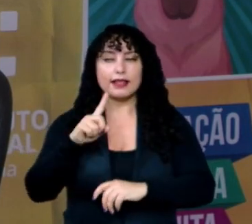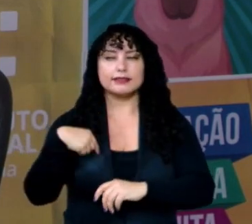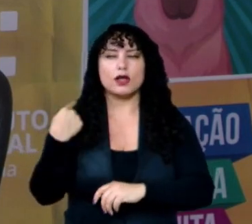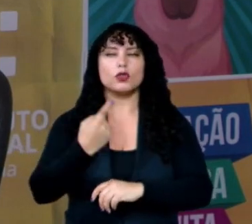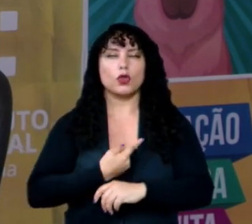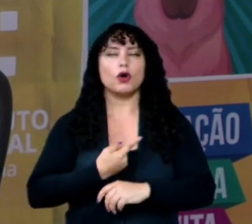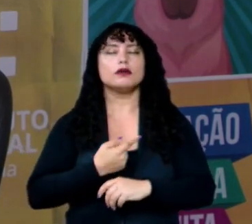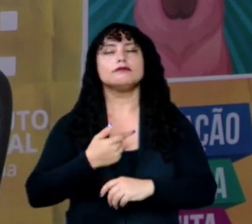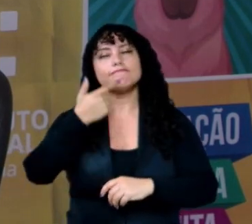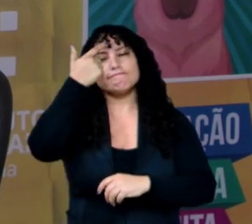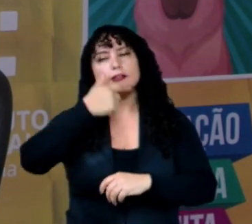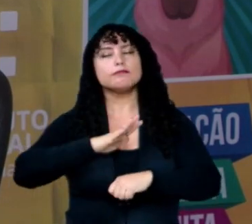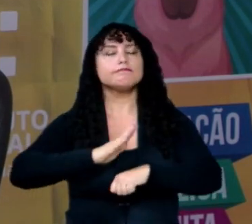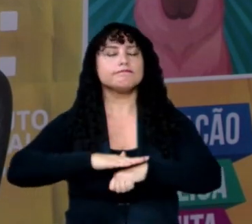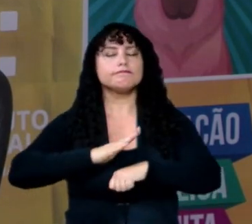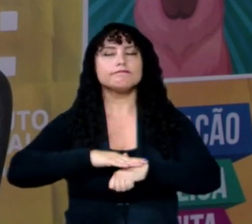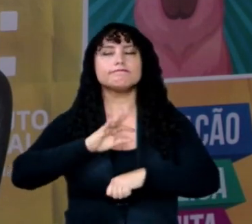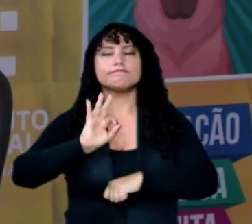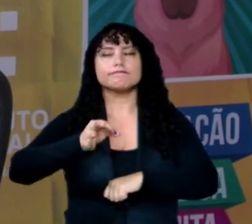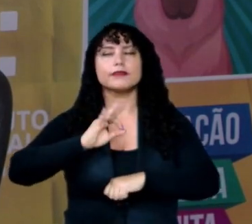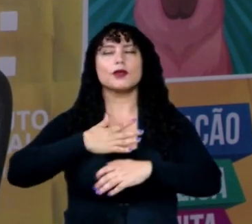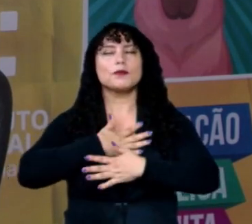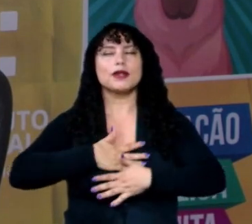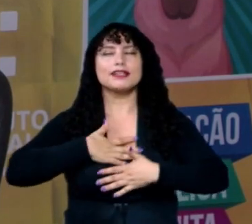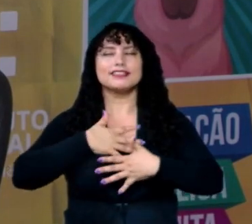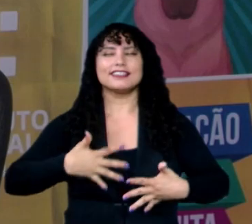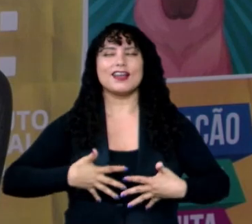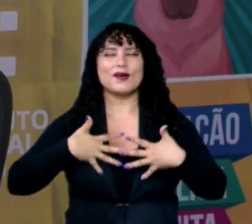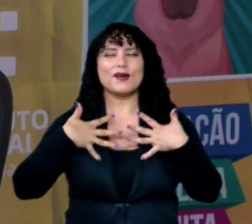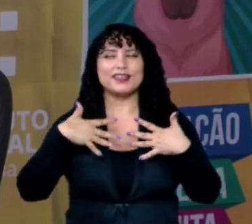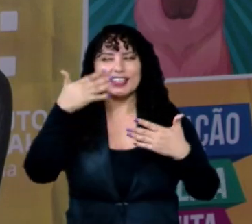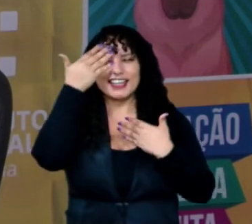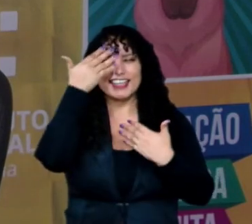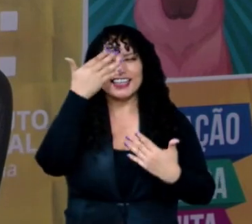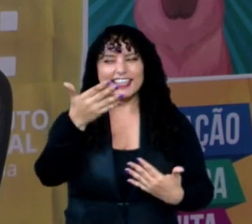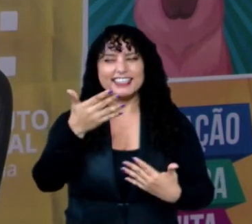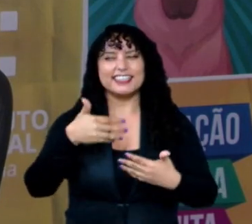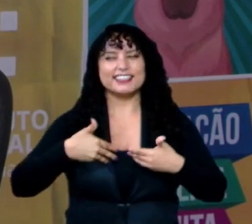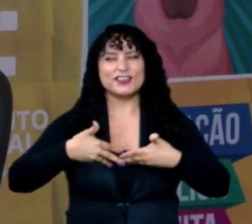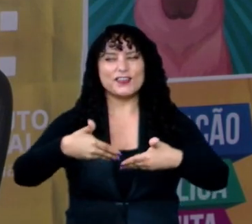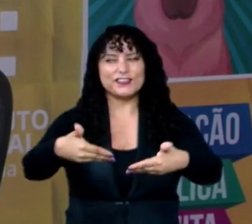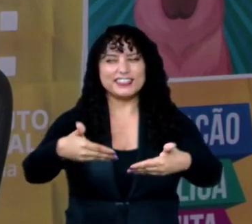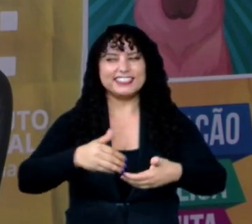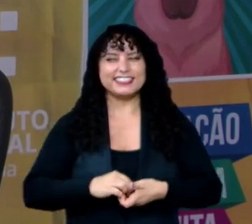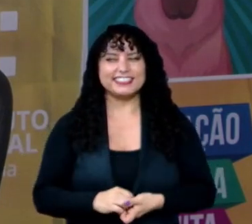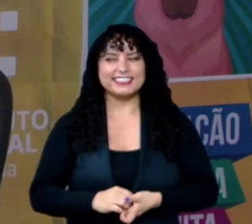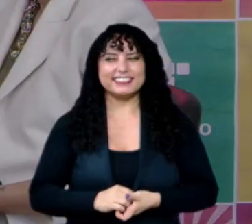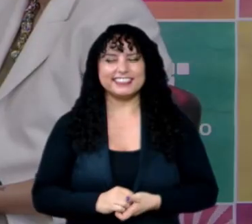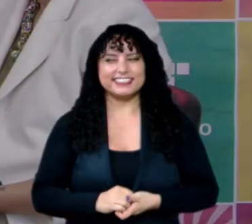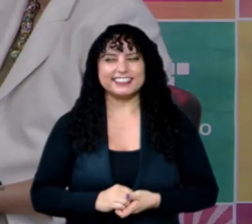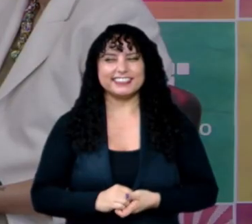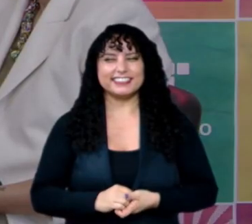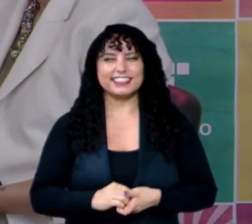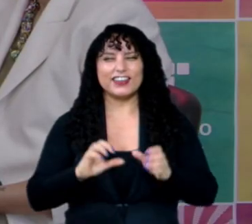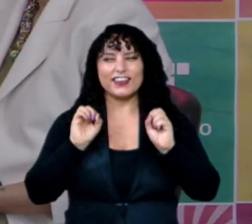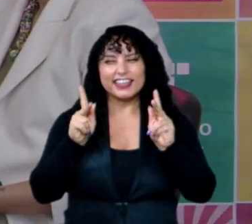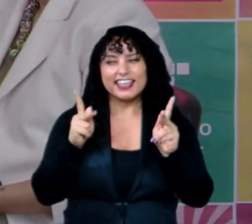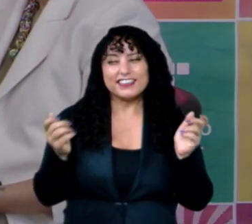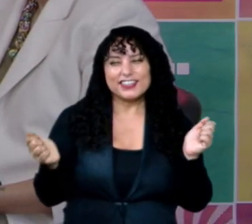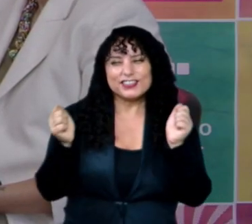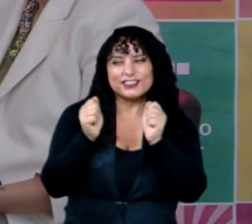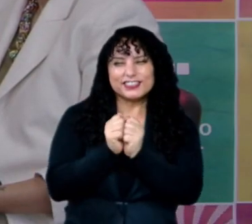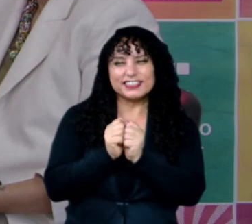né? Então, para mim, de fato, é um prazer, uma honra estar aqui. Eu agradeço muito o convite. Ok, fique